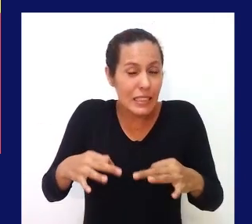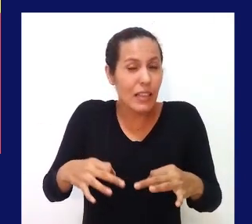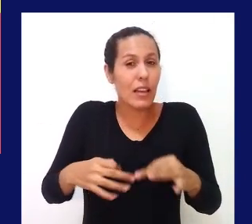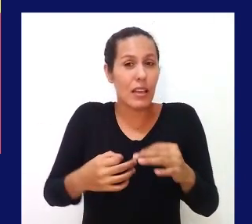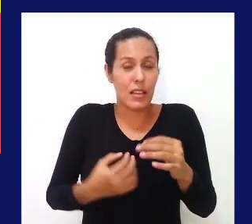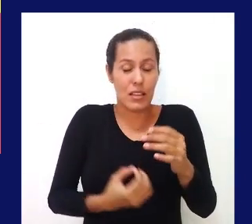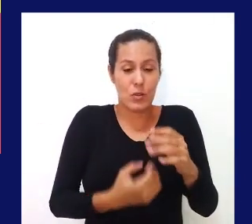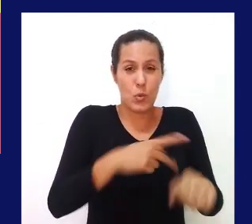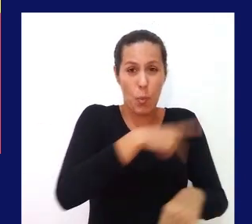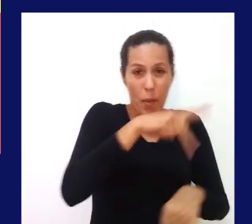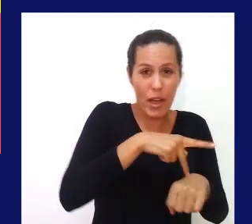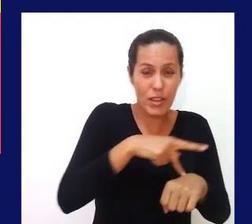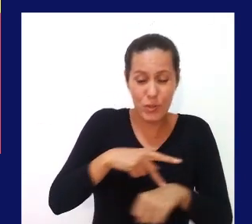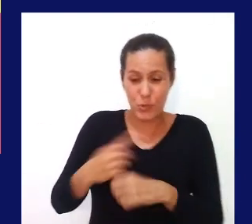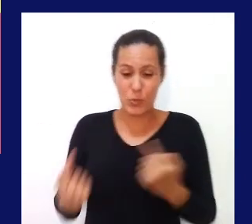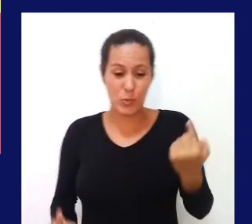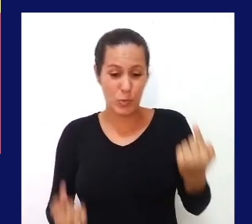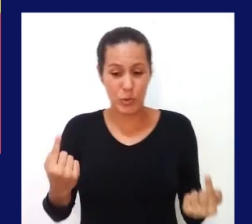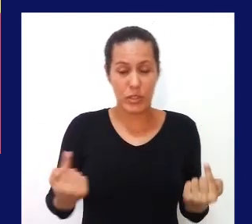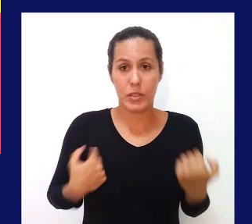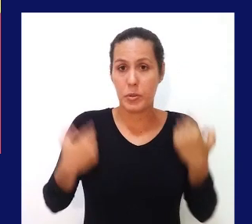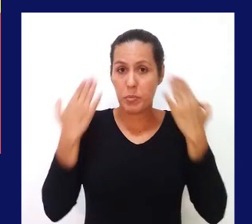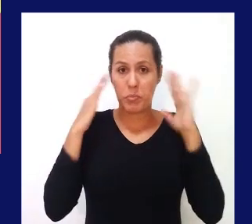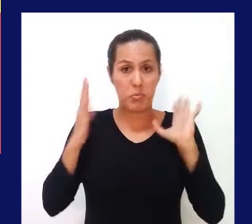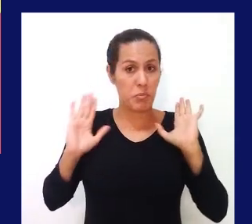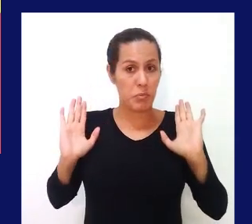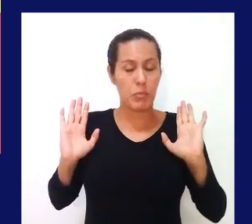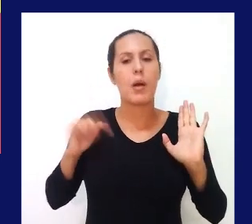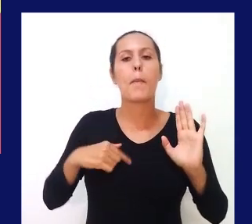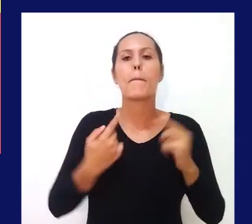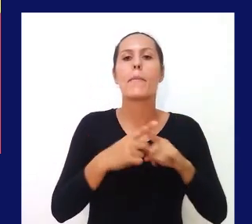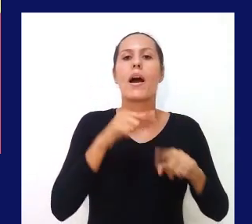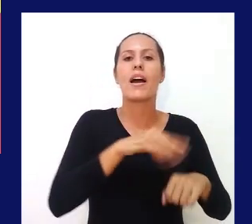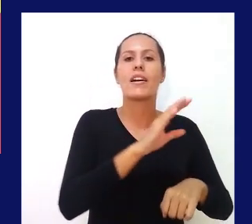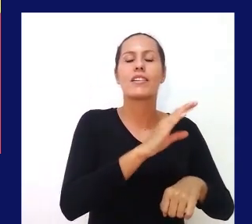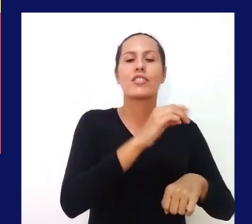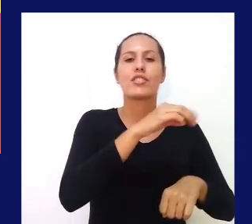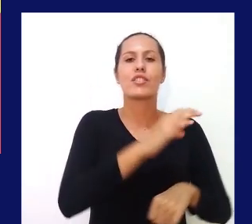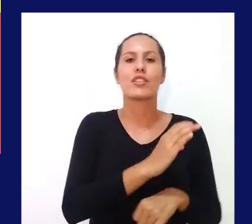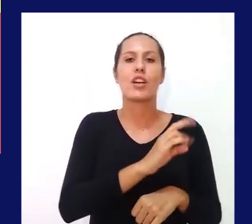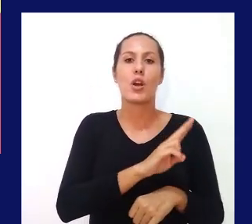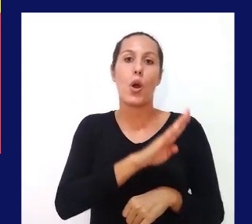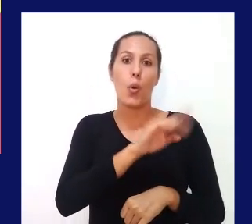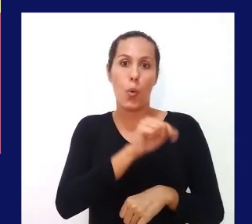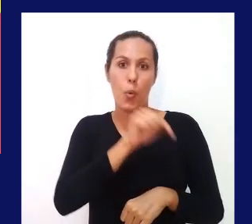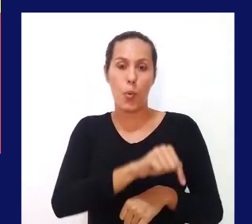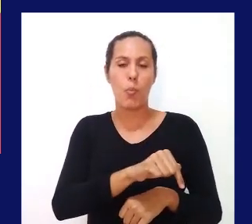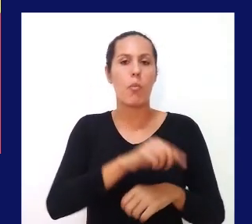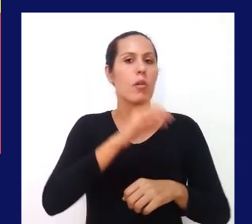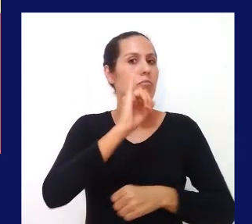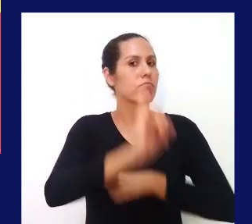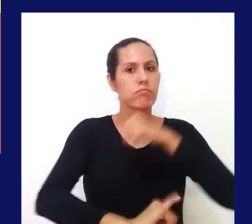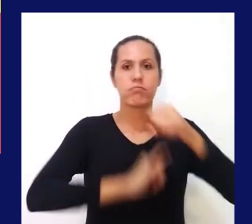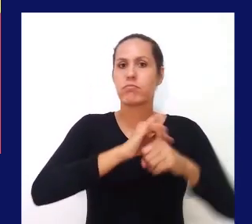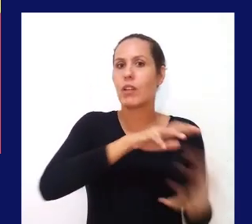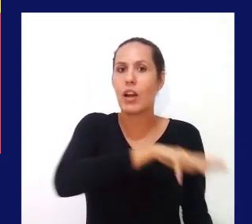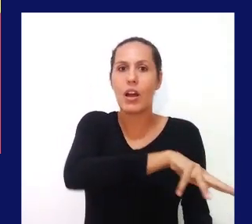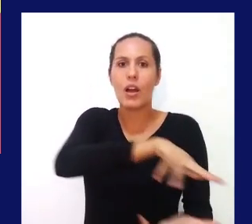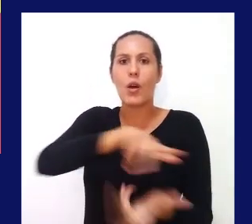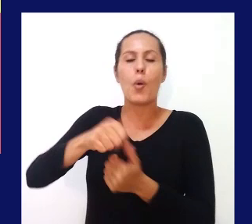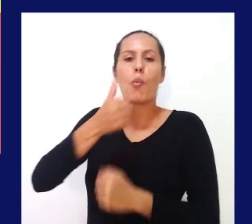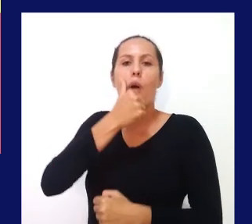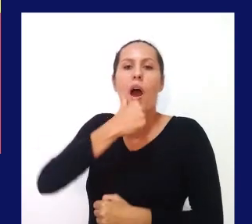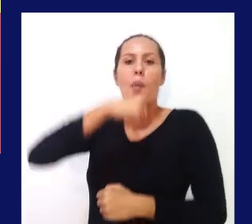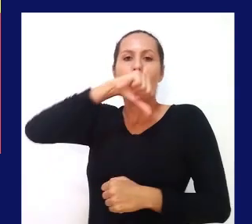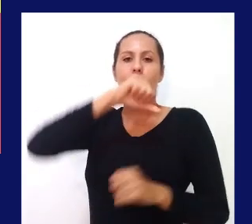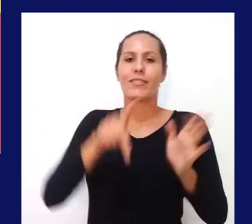absoluta sobre qual a nacionalidade de origem do bolero, Cuba é internacionalmente conhecida como a